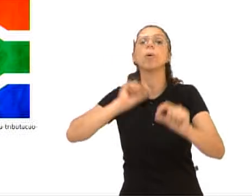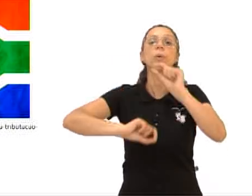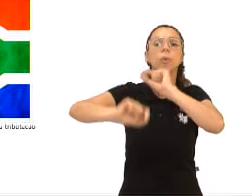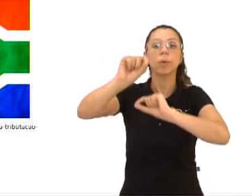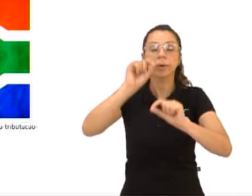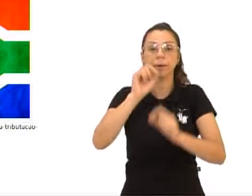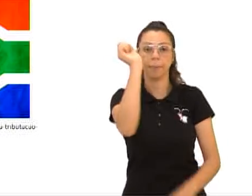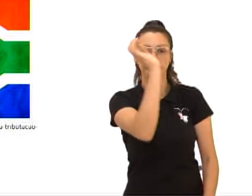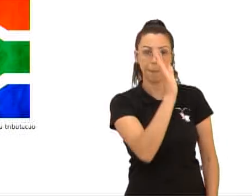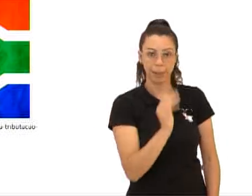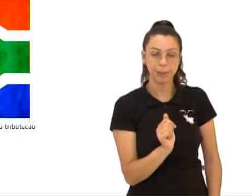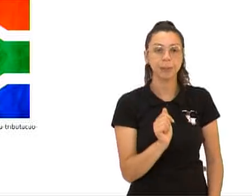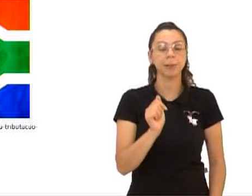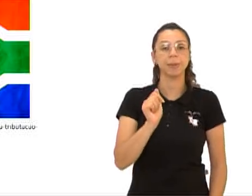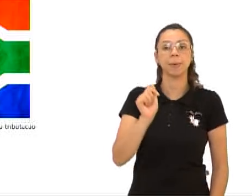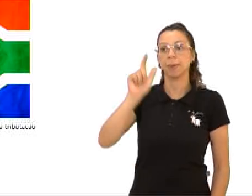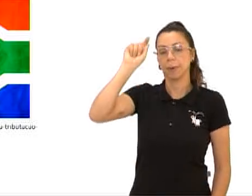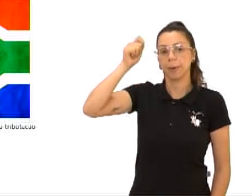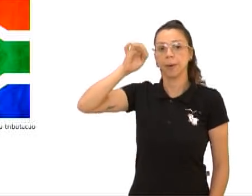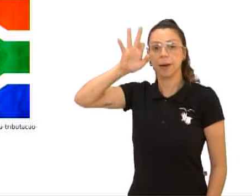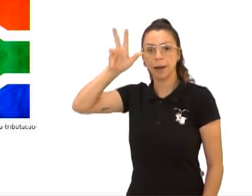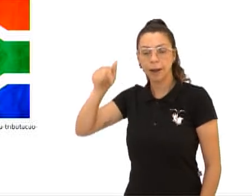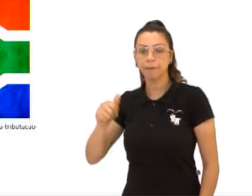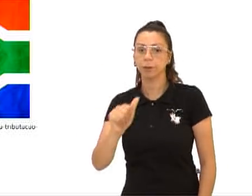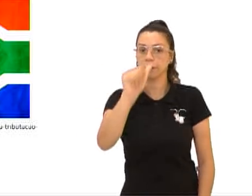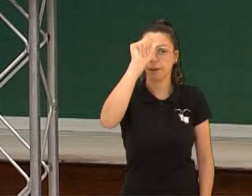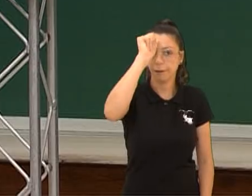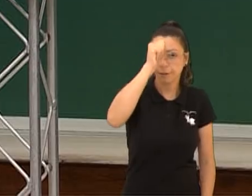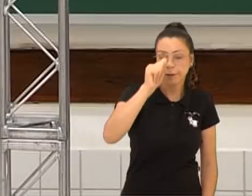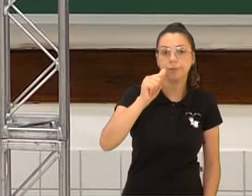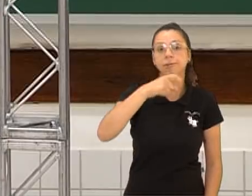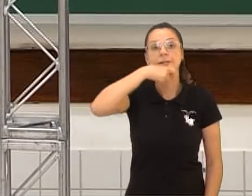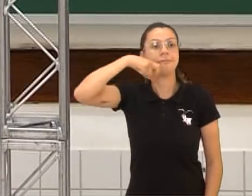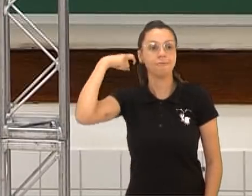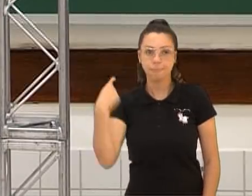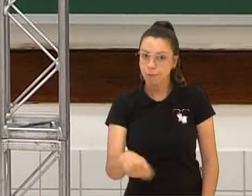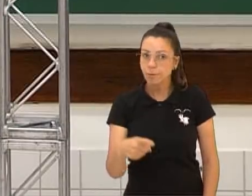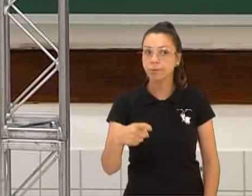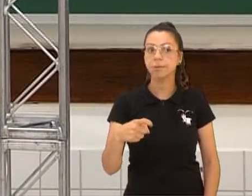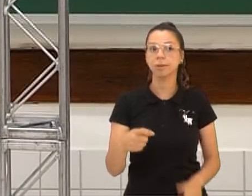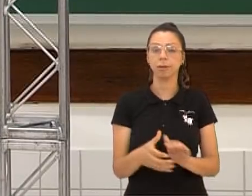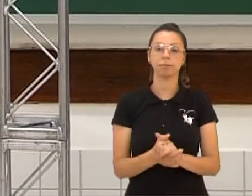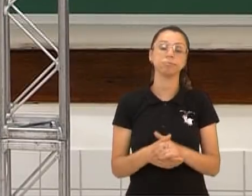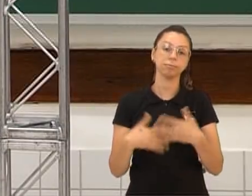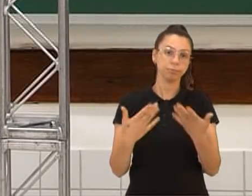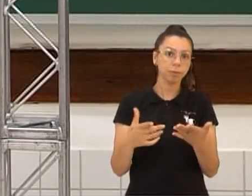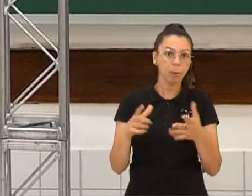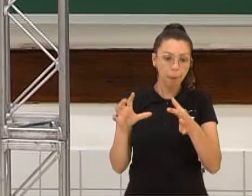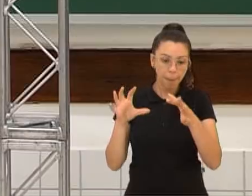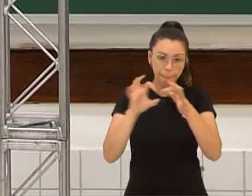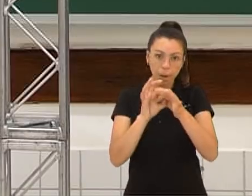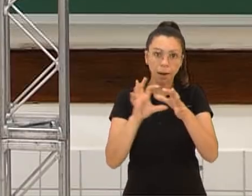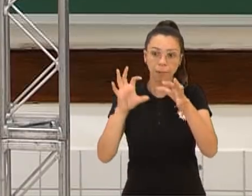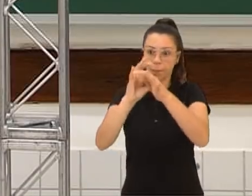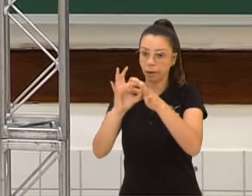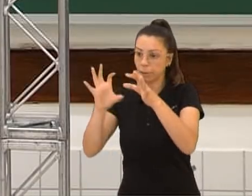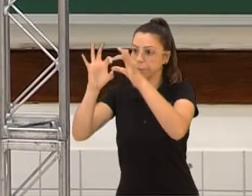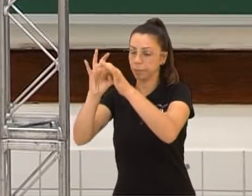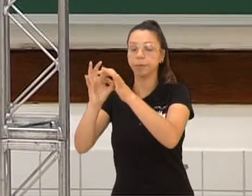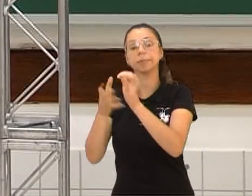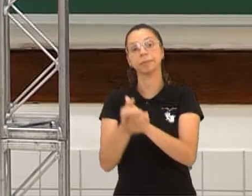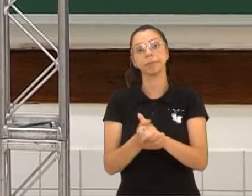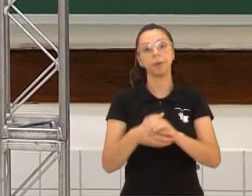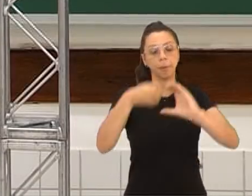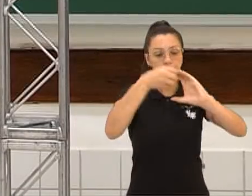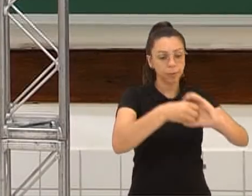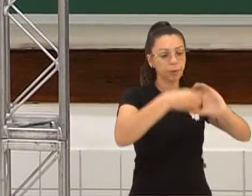maior parceria que nós temos aí com um país africano. Então, só com essas parcerias, que são características de países que